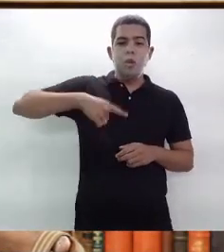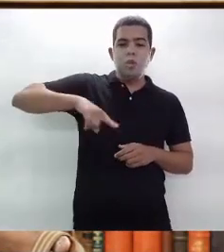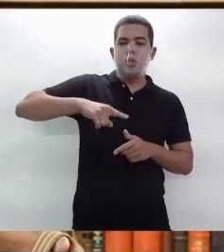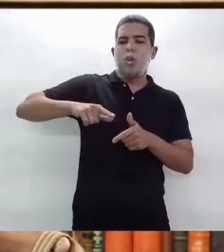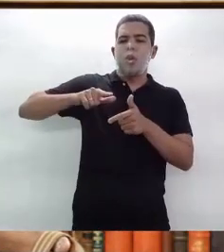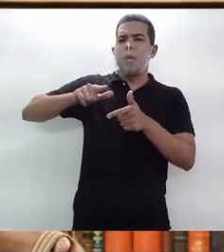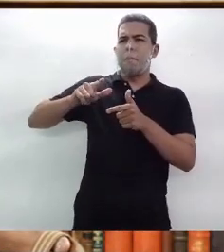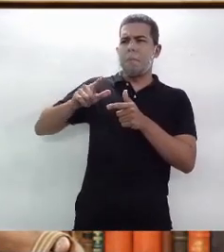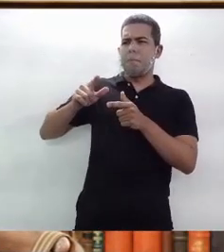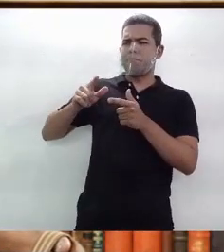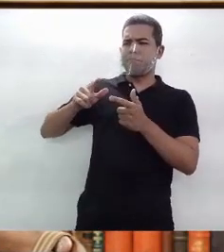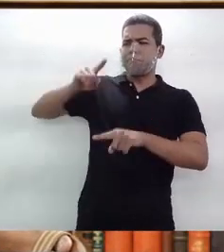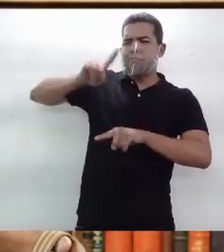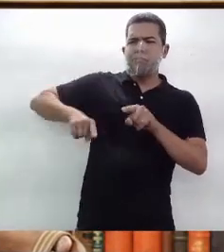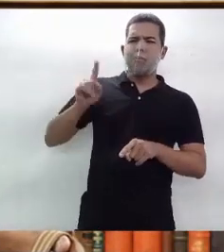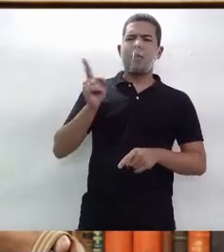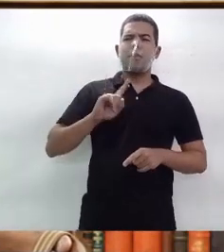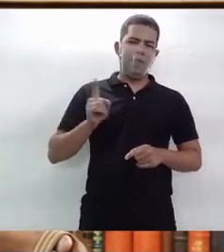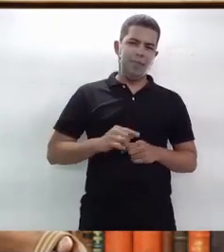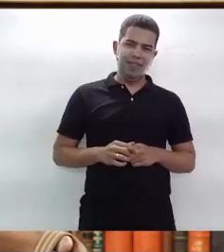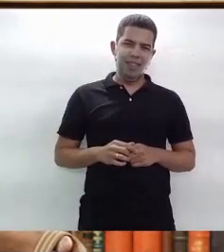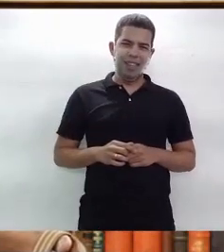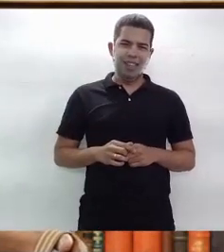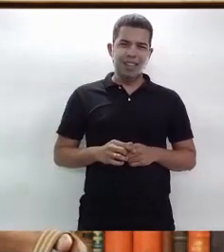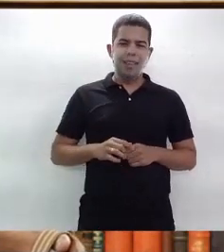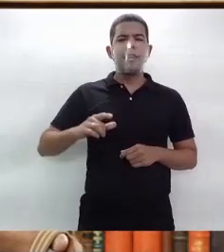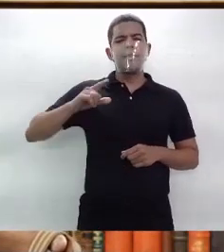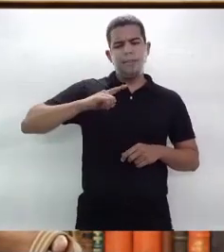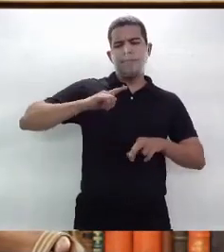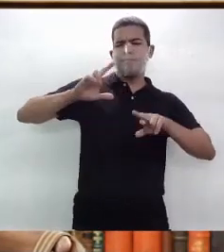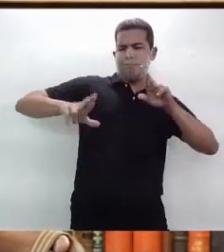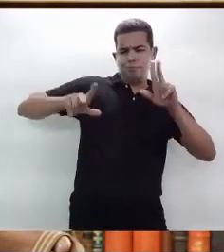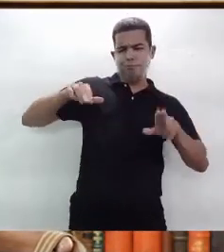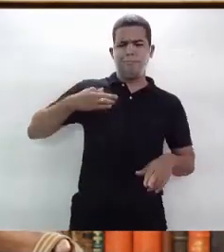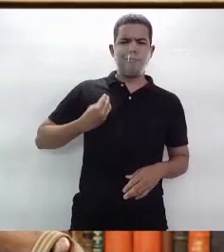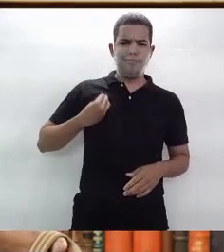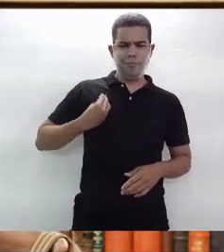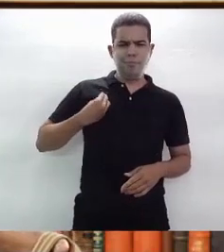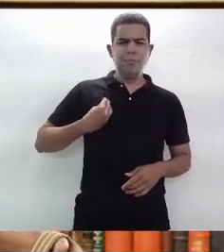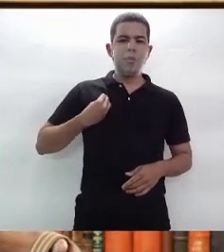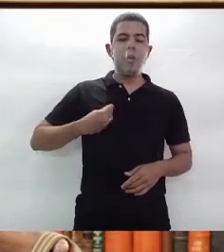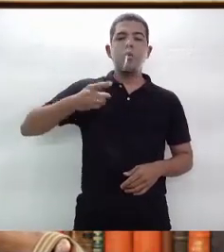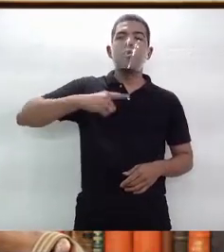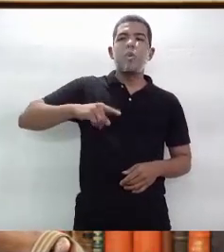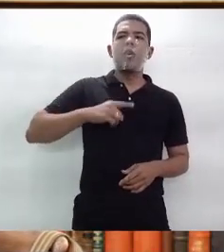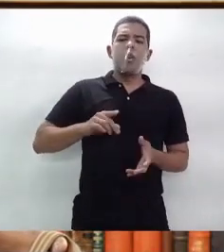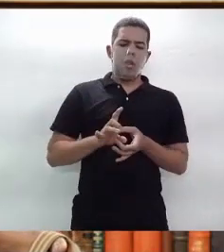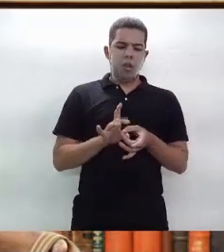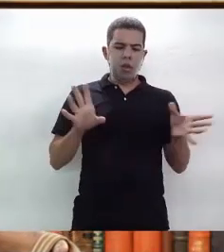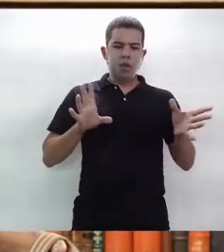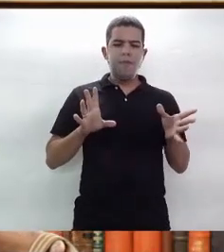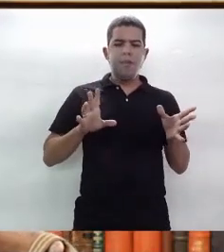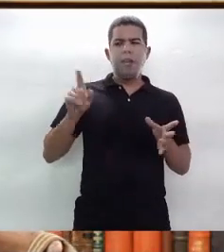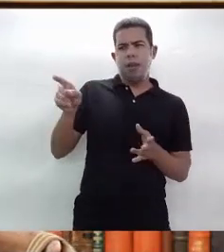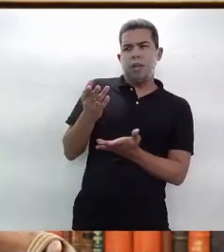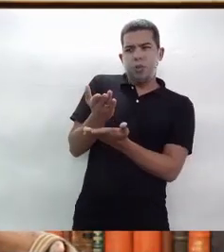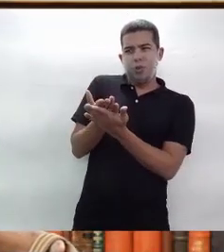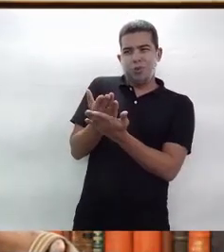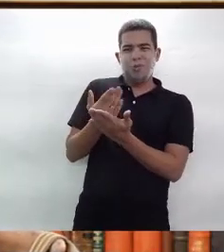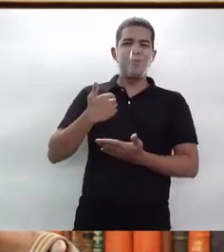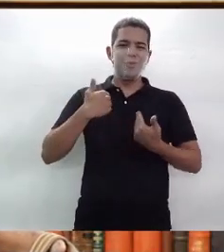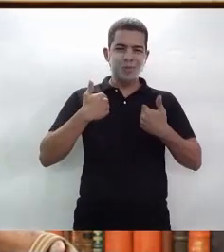de ampliar esse conhecimento como um todo. Então, as diferentes vivências devem ser permitidas. Então, como estudante, né,